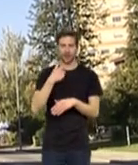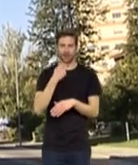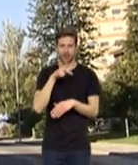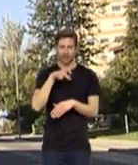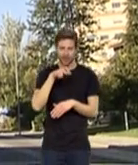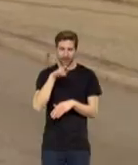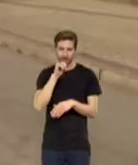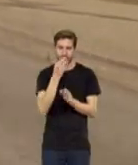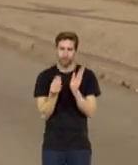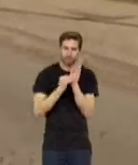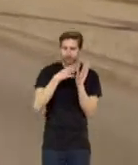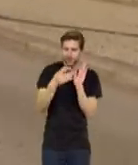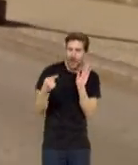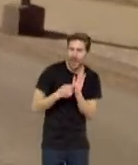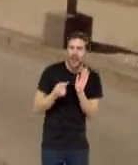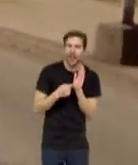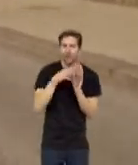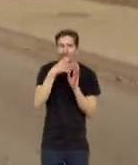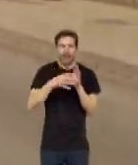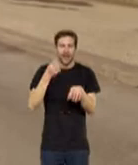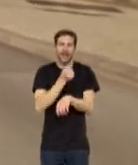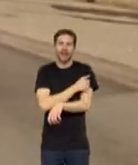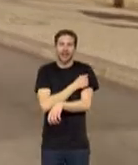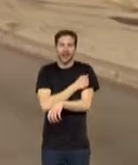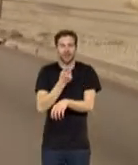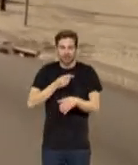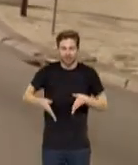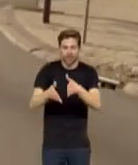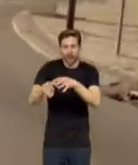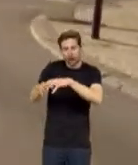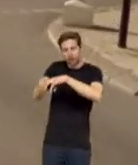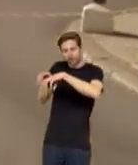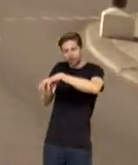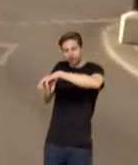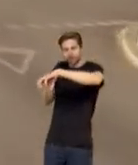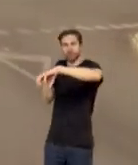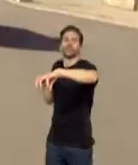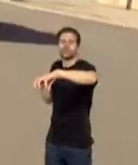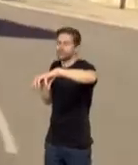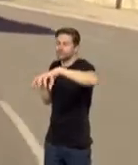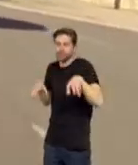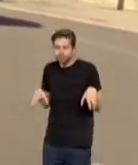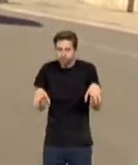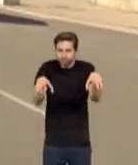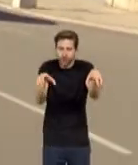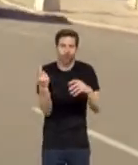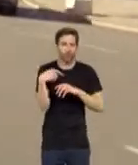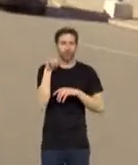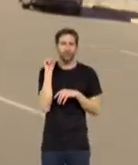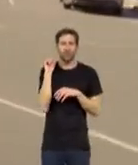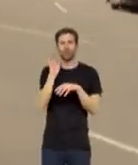lado, defendia que o alinhamento das habitações não se fizesse ao longo das vias de comunicação, de alguma forma podia comprometer